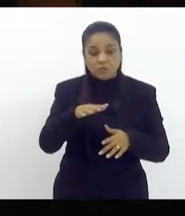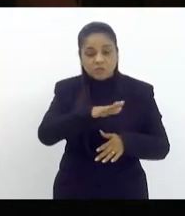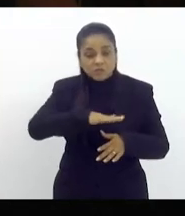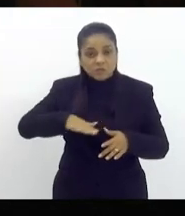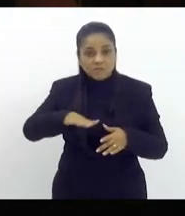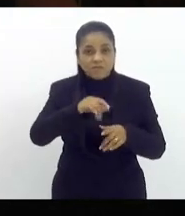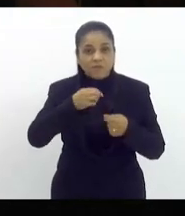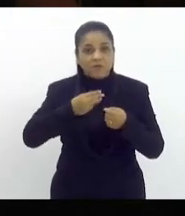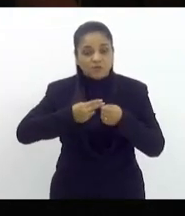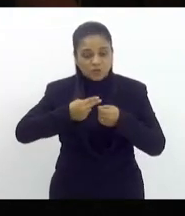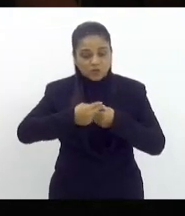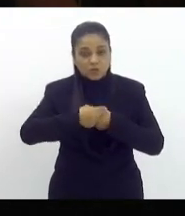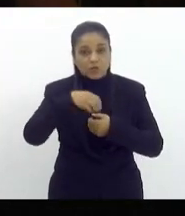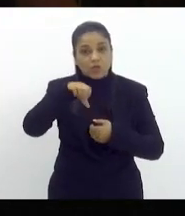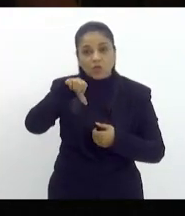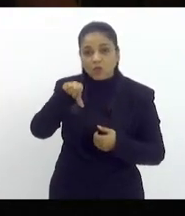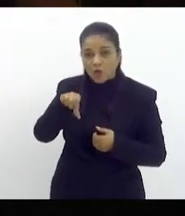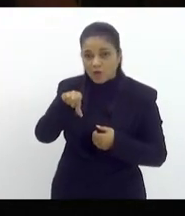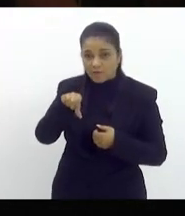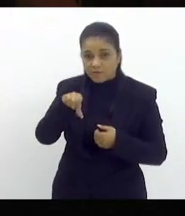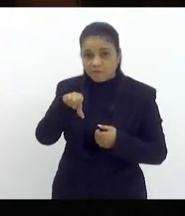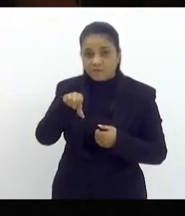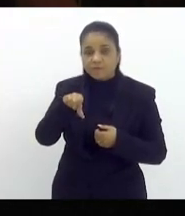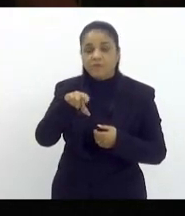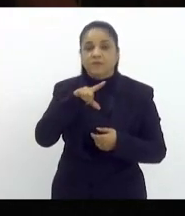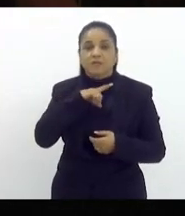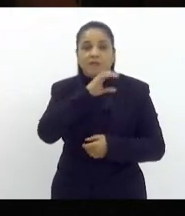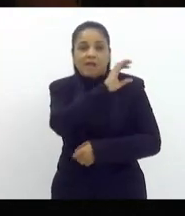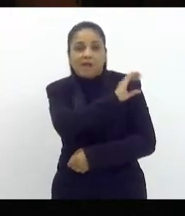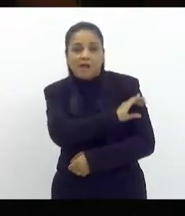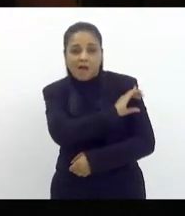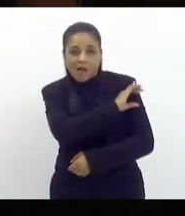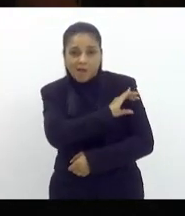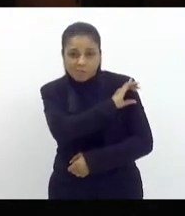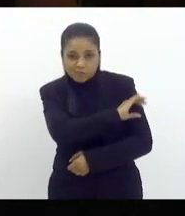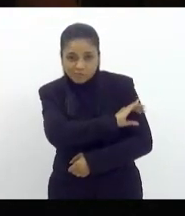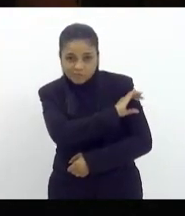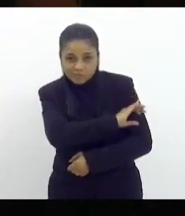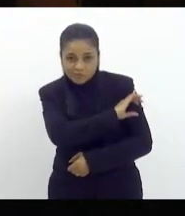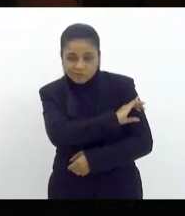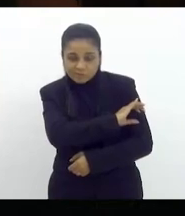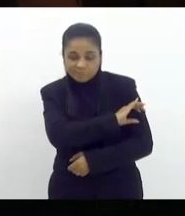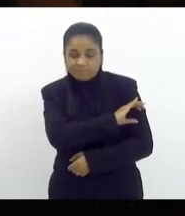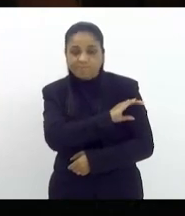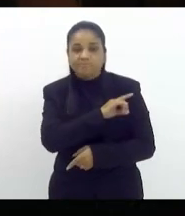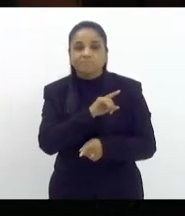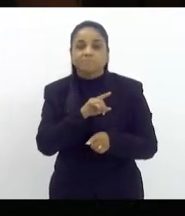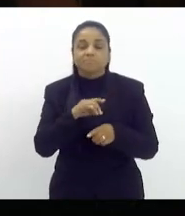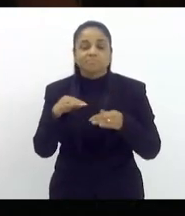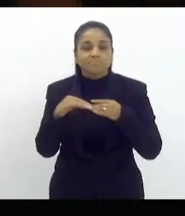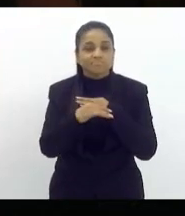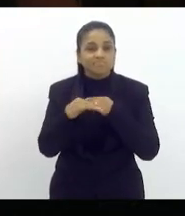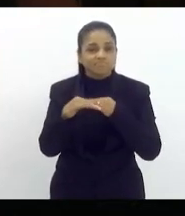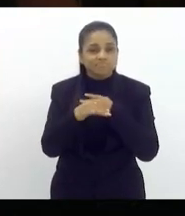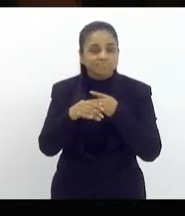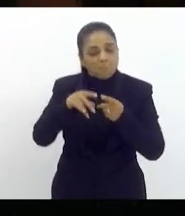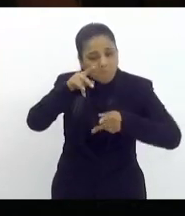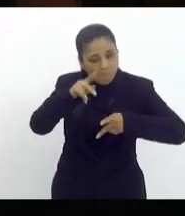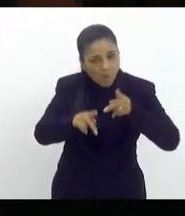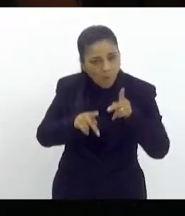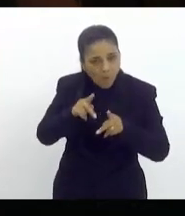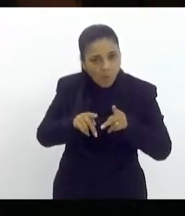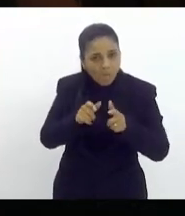municípios dentre os quais o município de Campos dos Goytacazes até por ser a cidade mais populosa